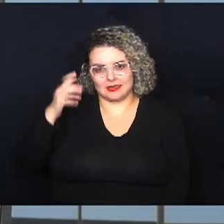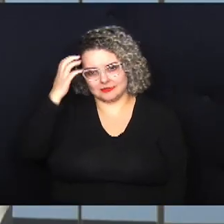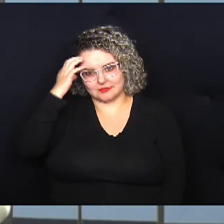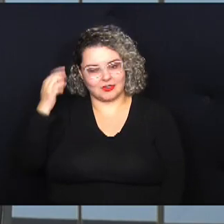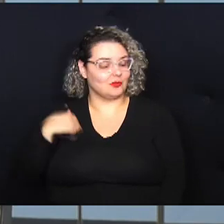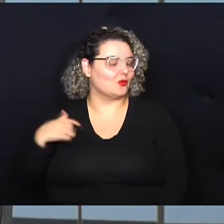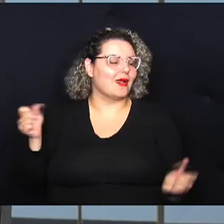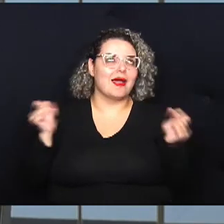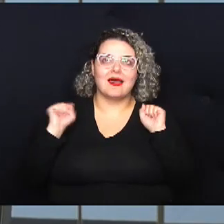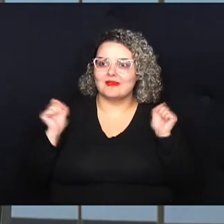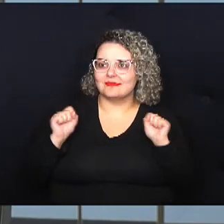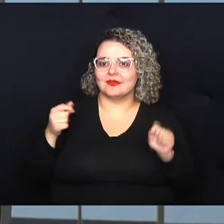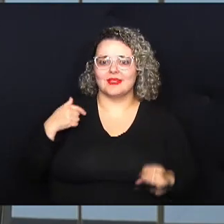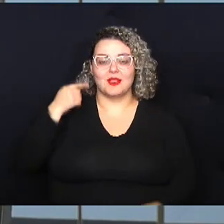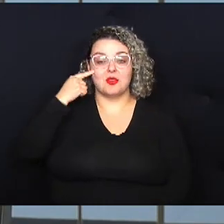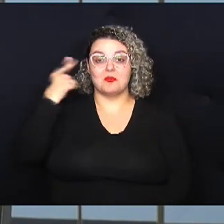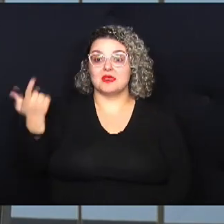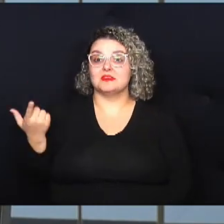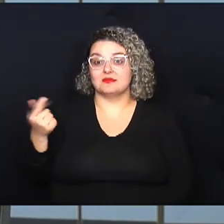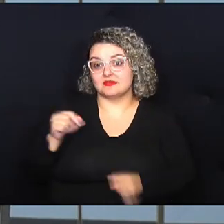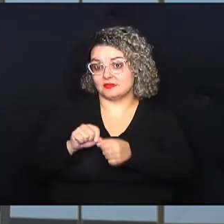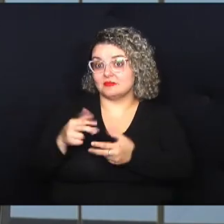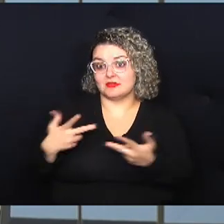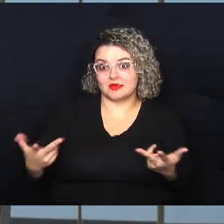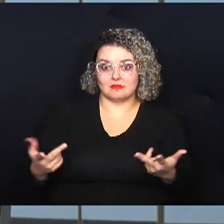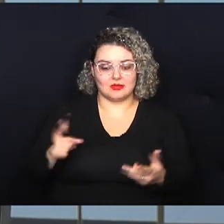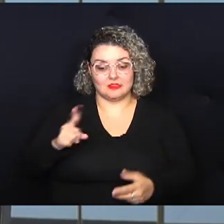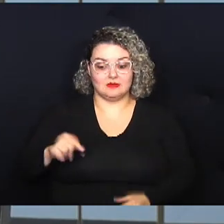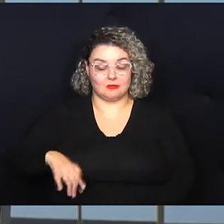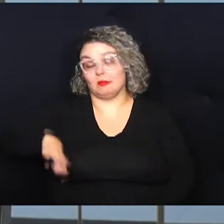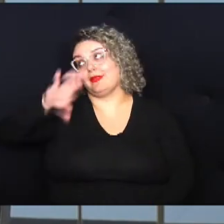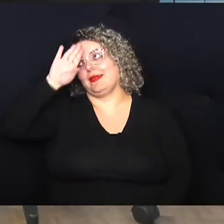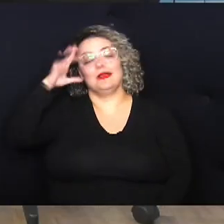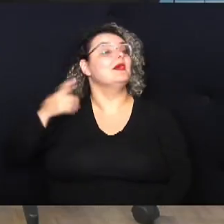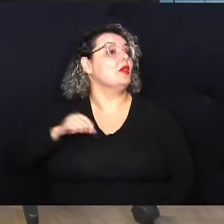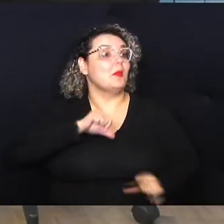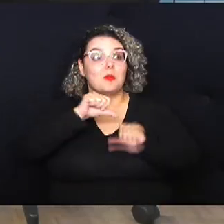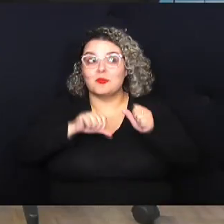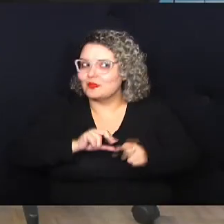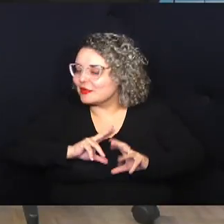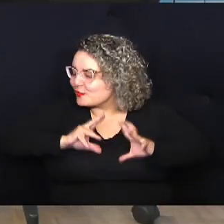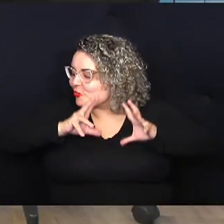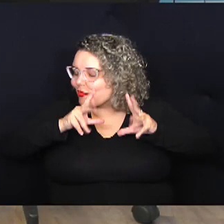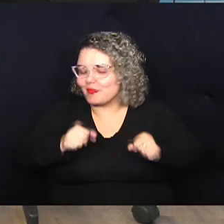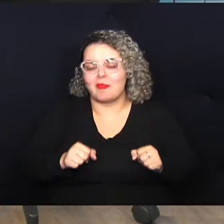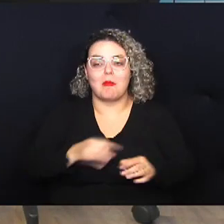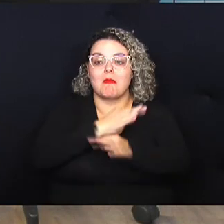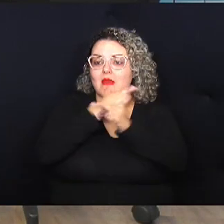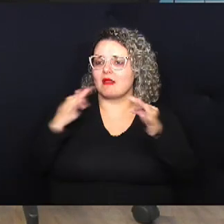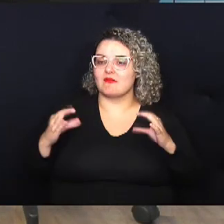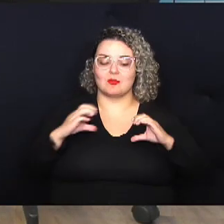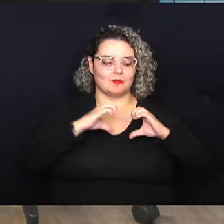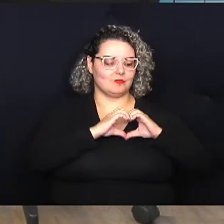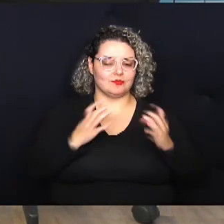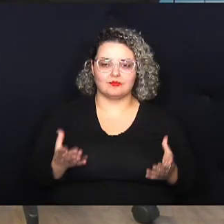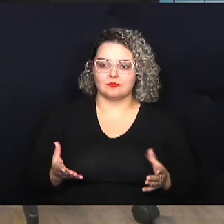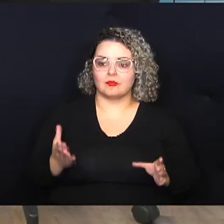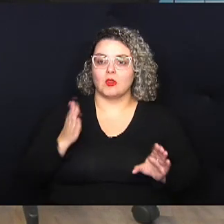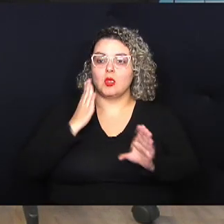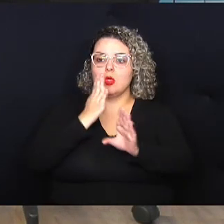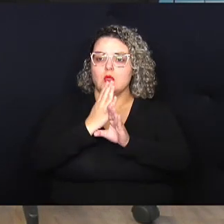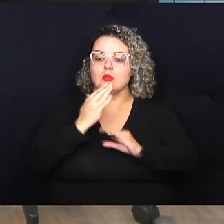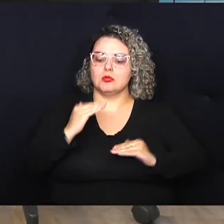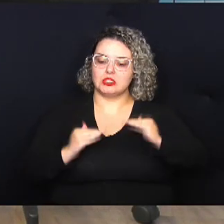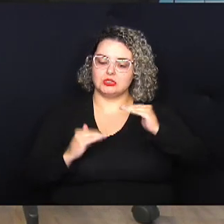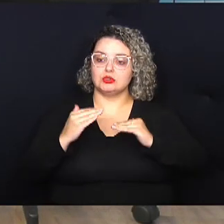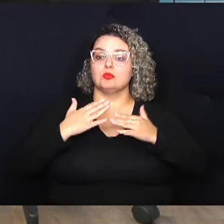fazer algo, mas não tão drástico, né? Sim, porque a mudança sua foi radical. É perfeito. Amei. Então, assim, eu encontrei um ponto de equilíbrio